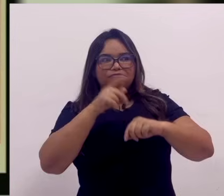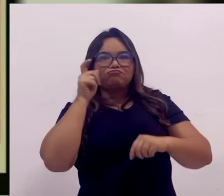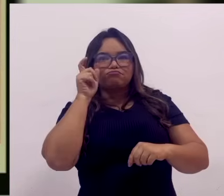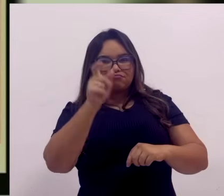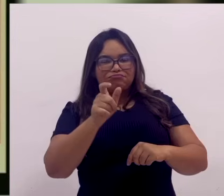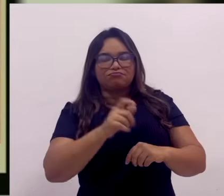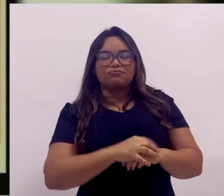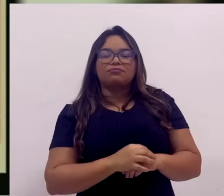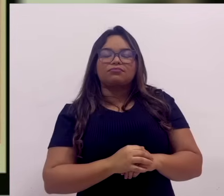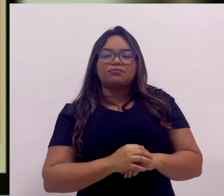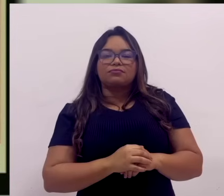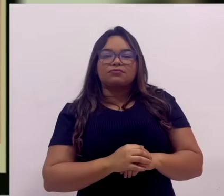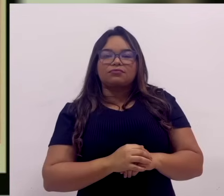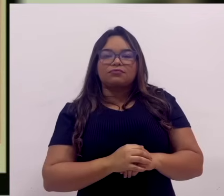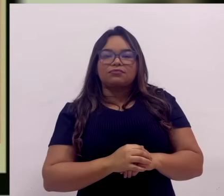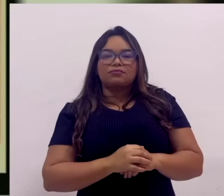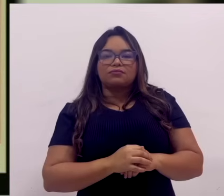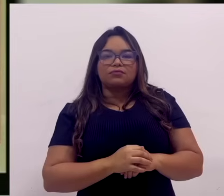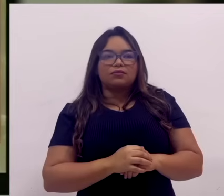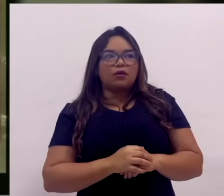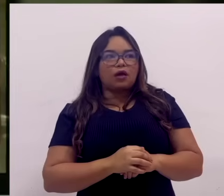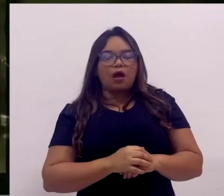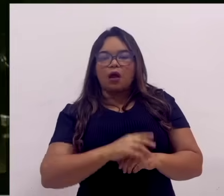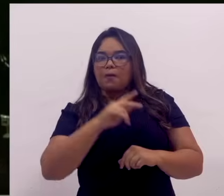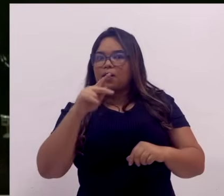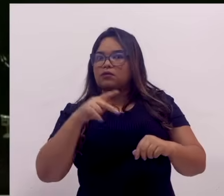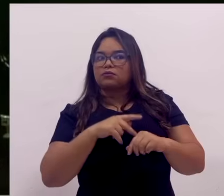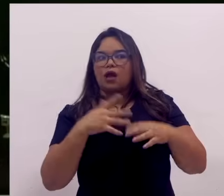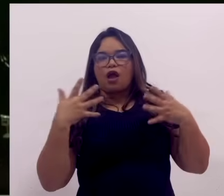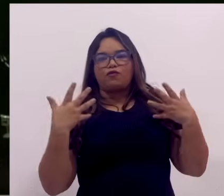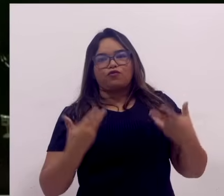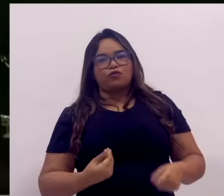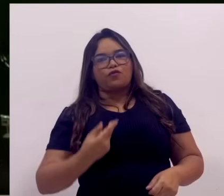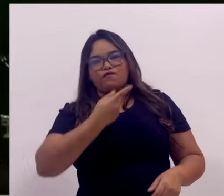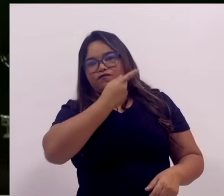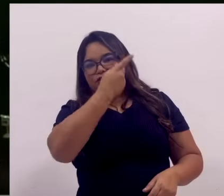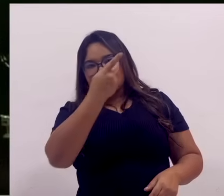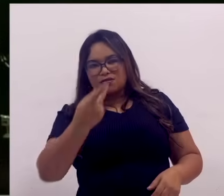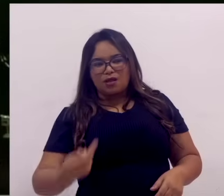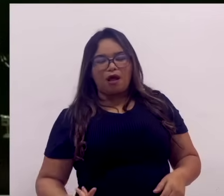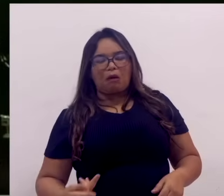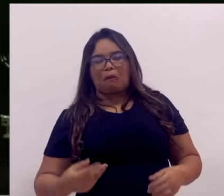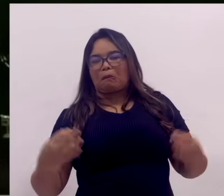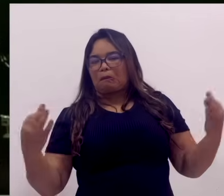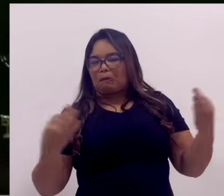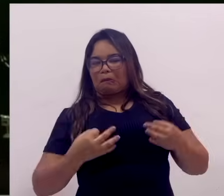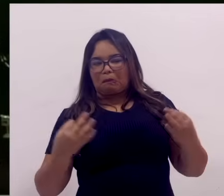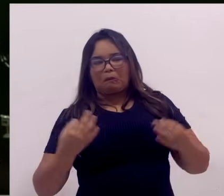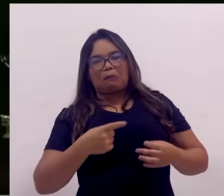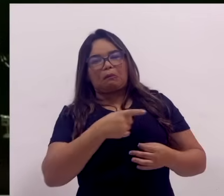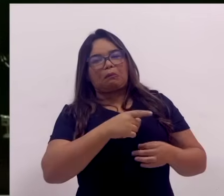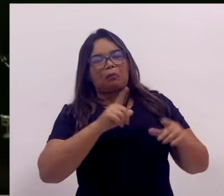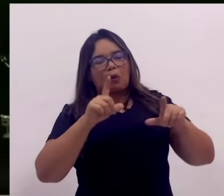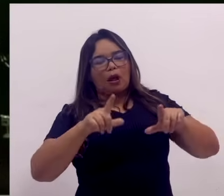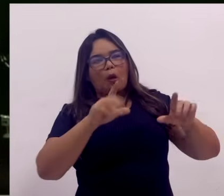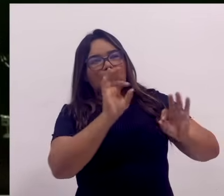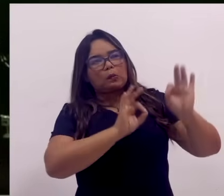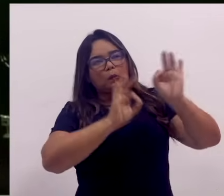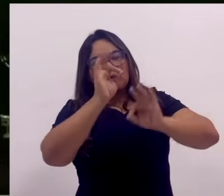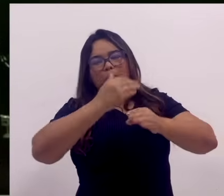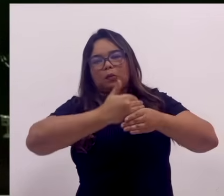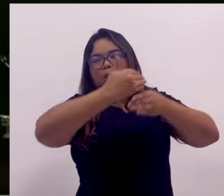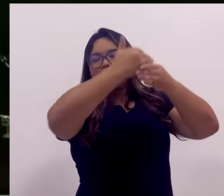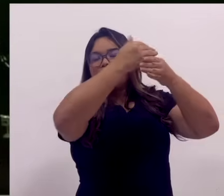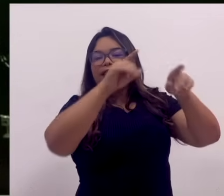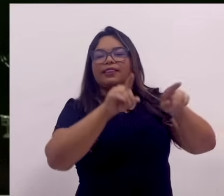bem interessante. Um dos países mais fenomenais para se visitar. Excelentes instalações, culinária